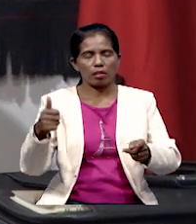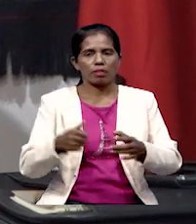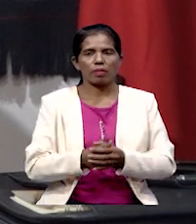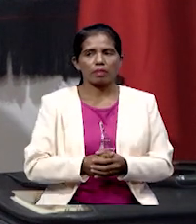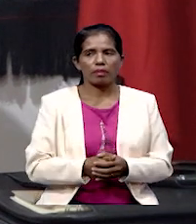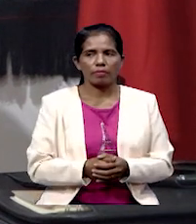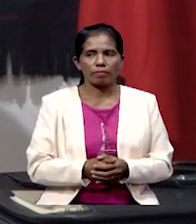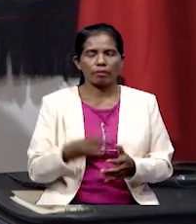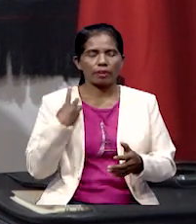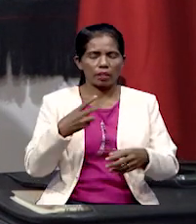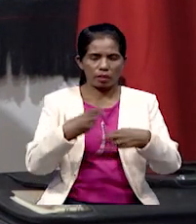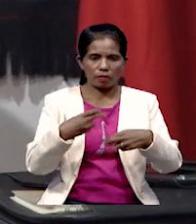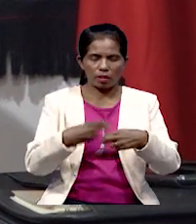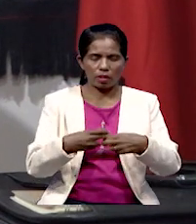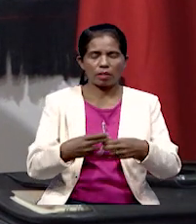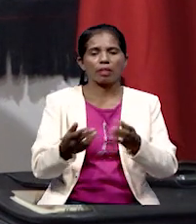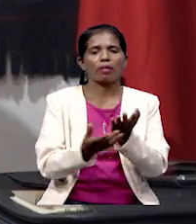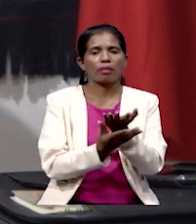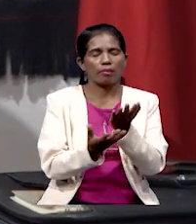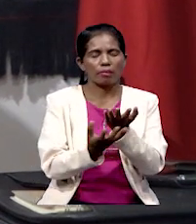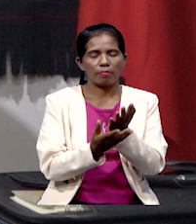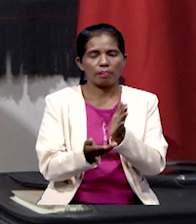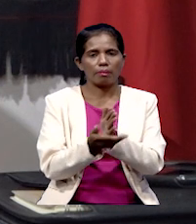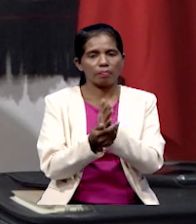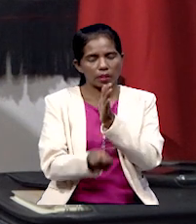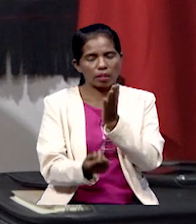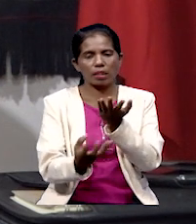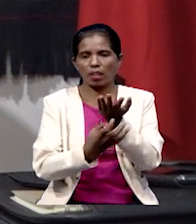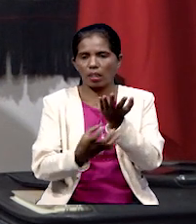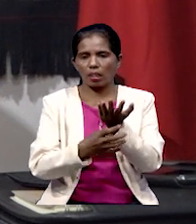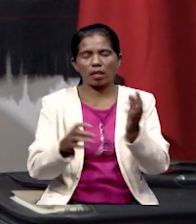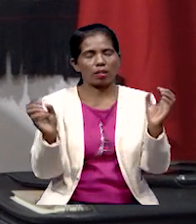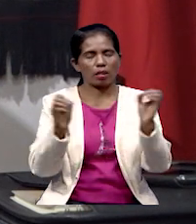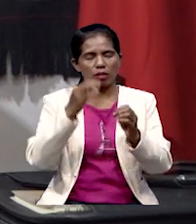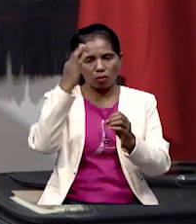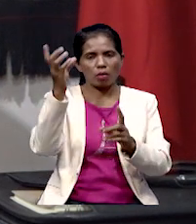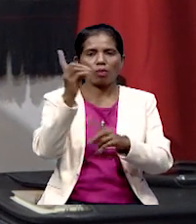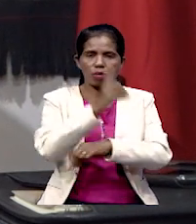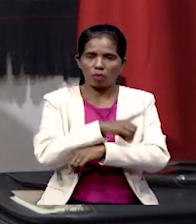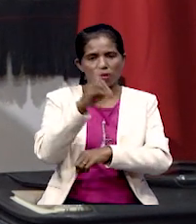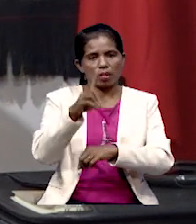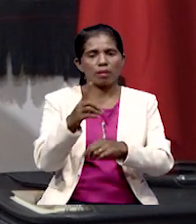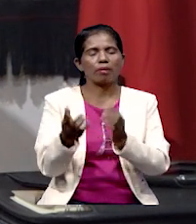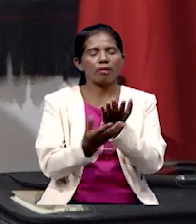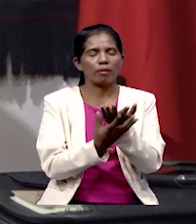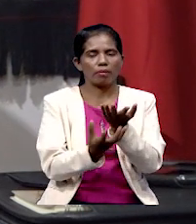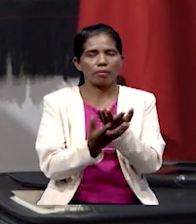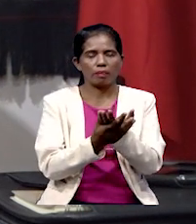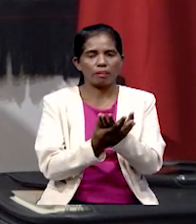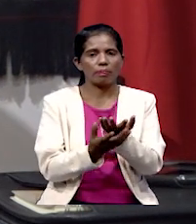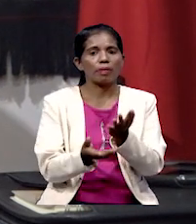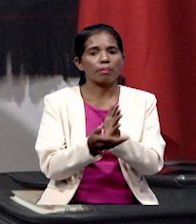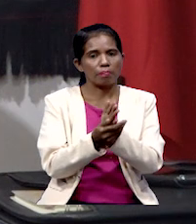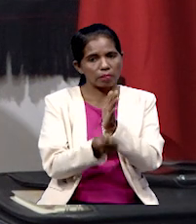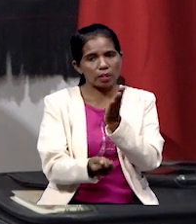ita su certe teves mina ne hau kolera una leurona. Katak bele toloronida mina ne belmaran. Bele laiha.